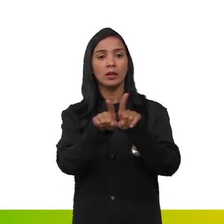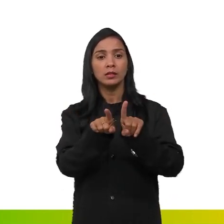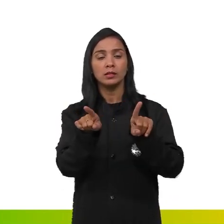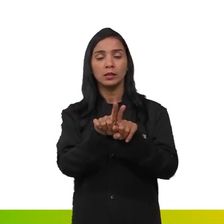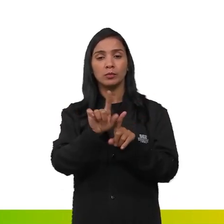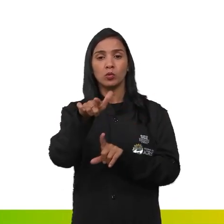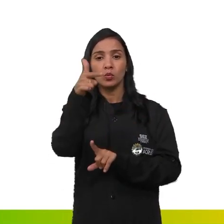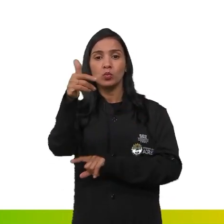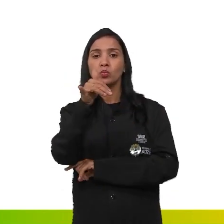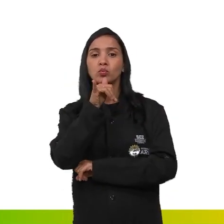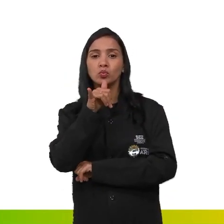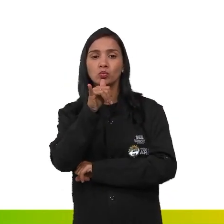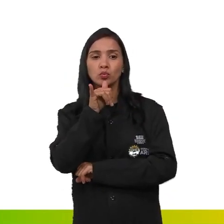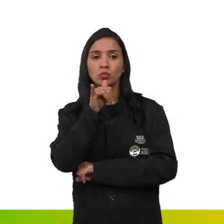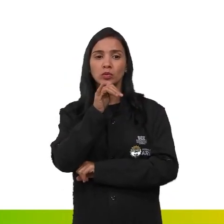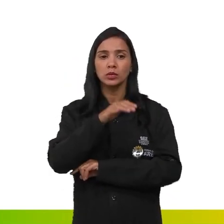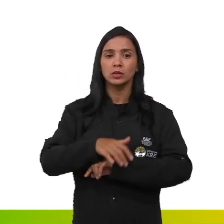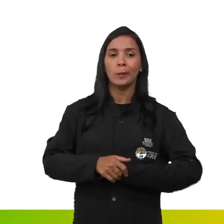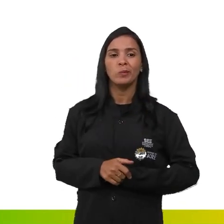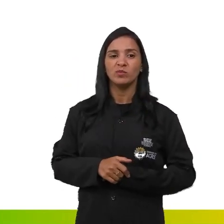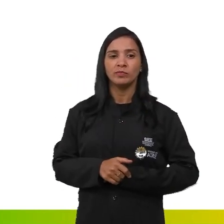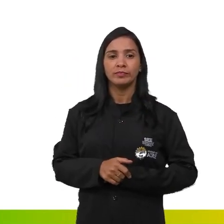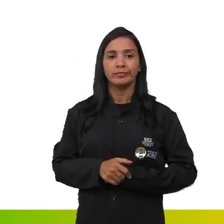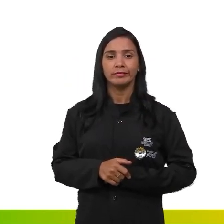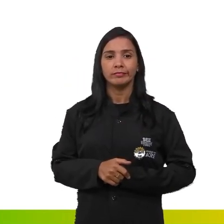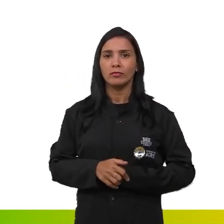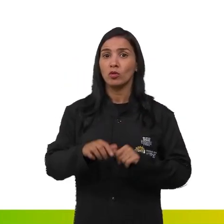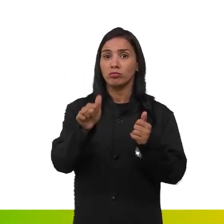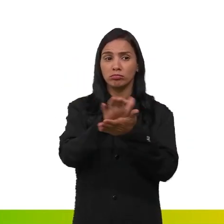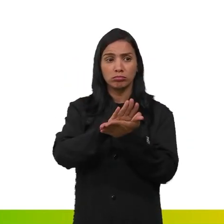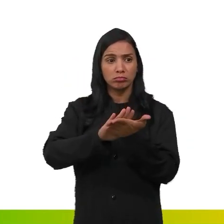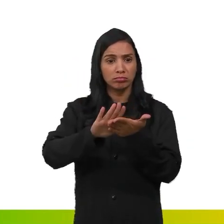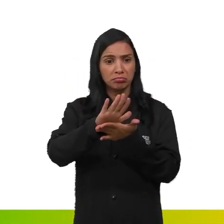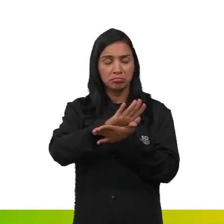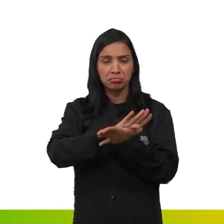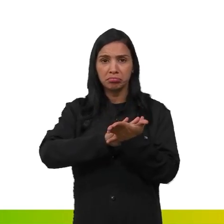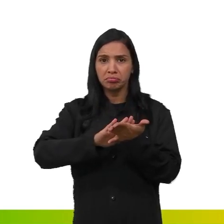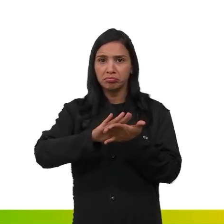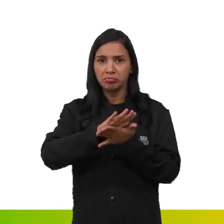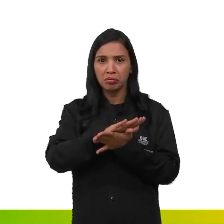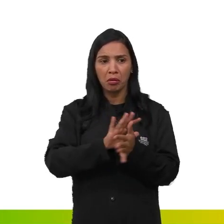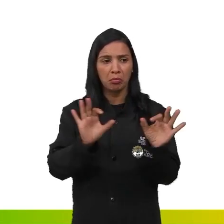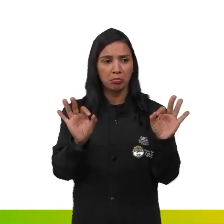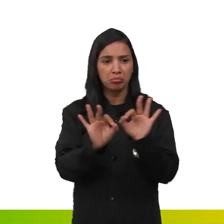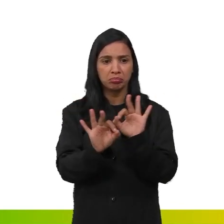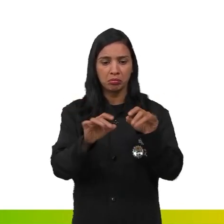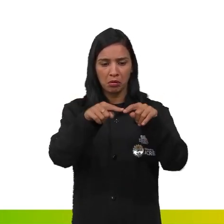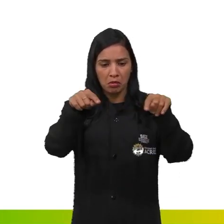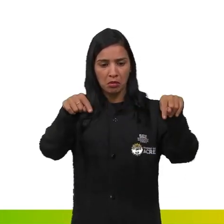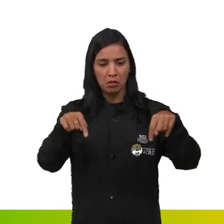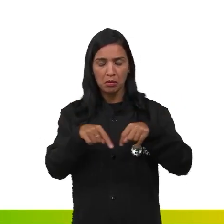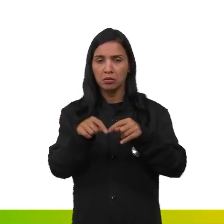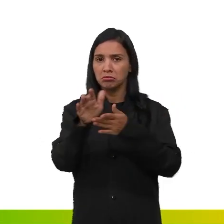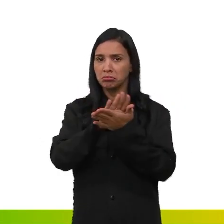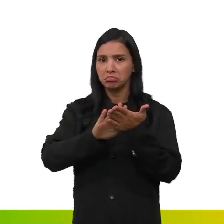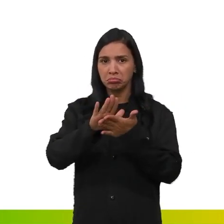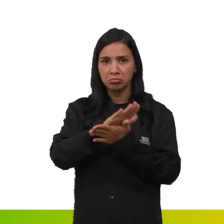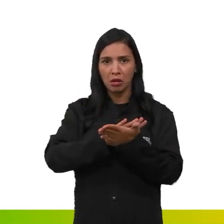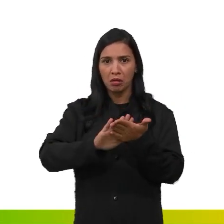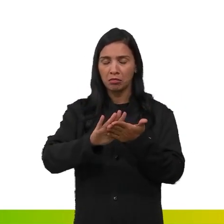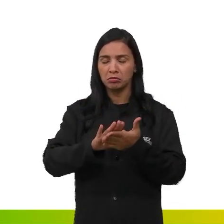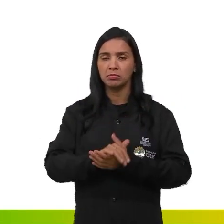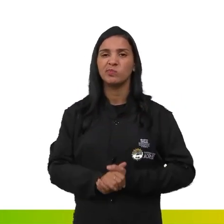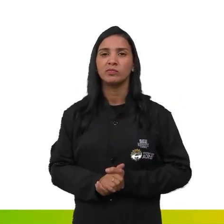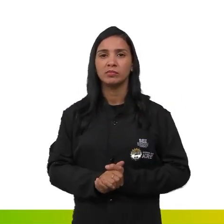any students in the classroom. Não há nenhum aluno na sala de aula. Vocês podem observar que